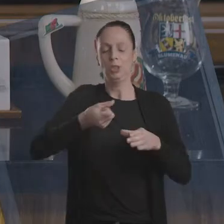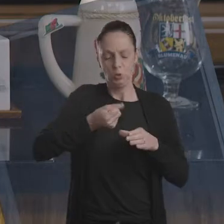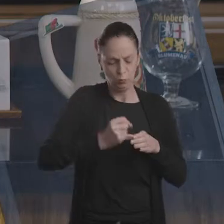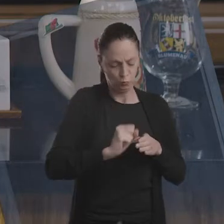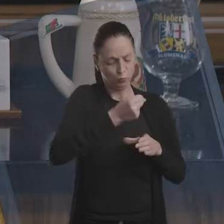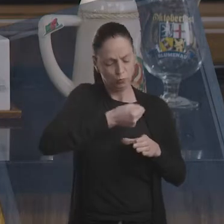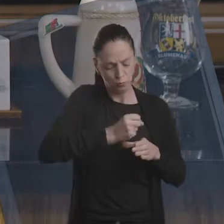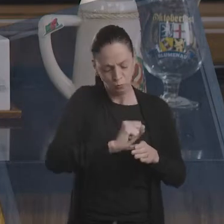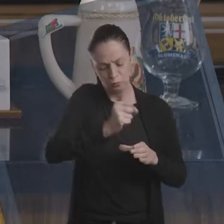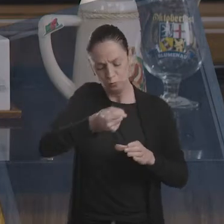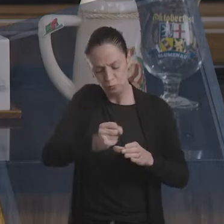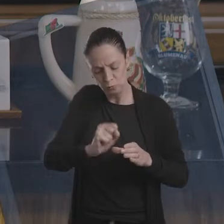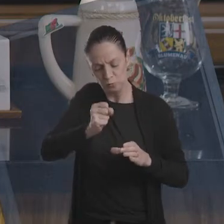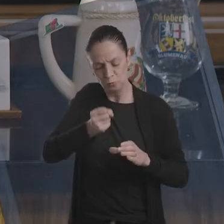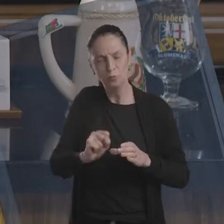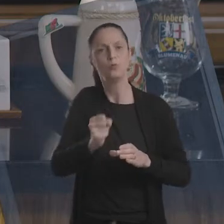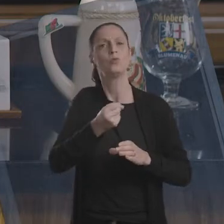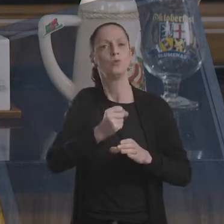Amassou.